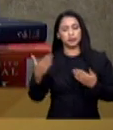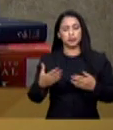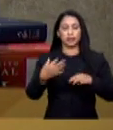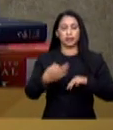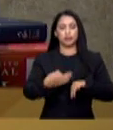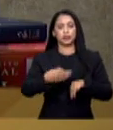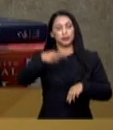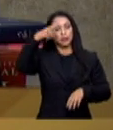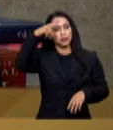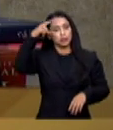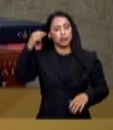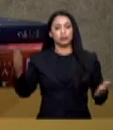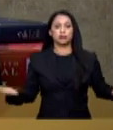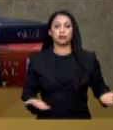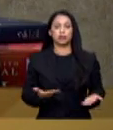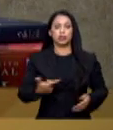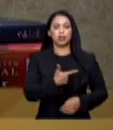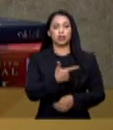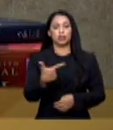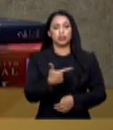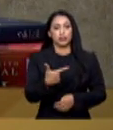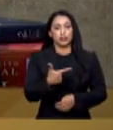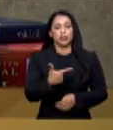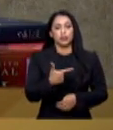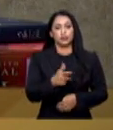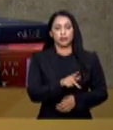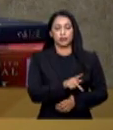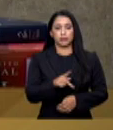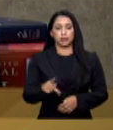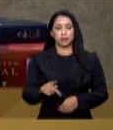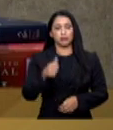excelência, nossa vice-presidente, a ministra Rosa Weber.